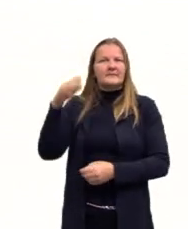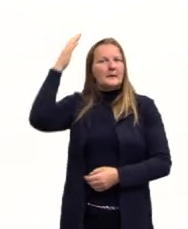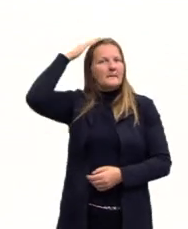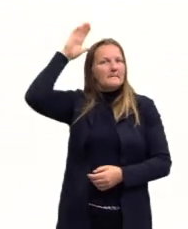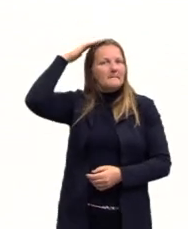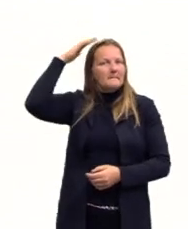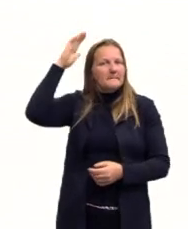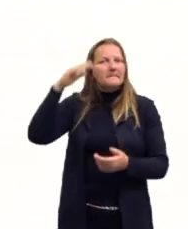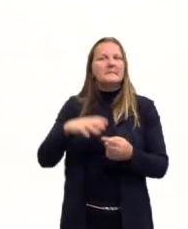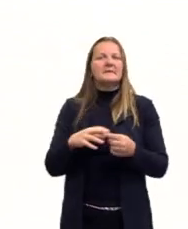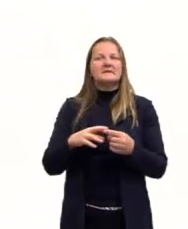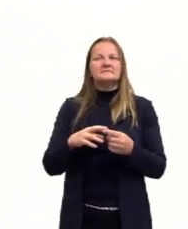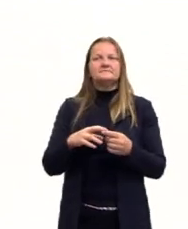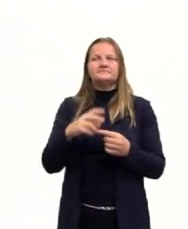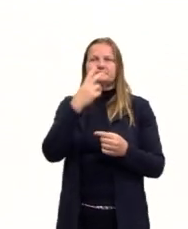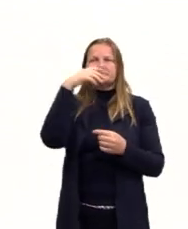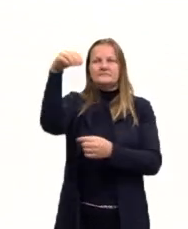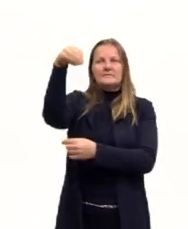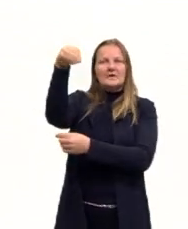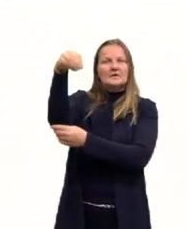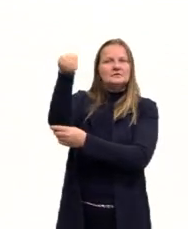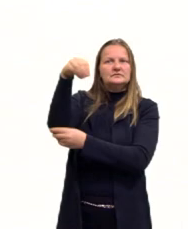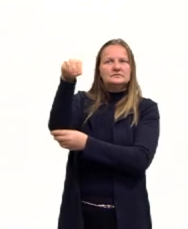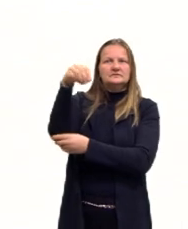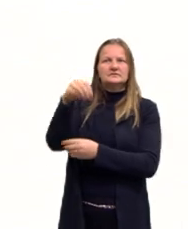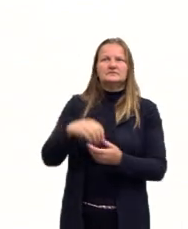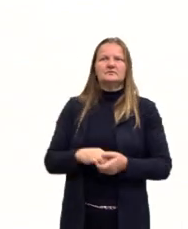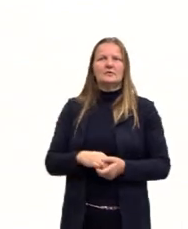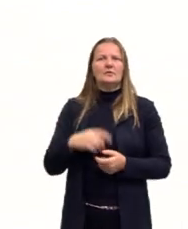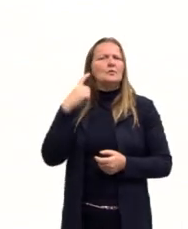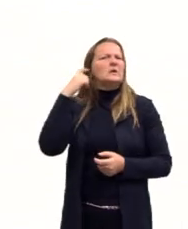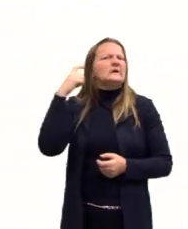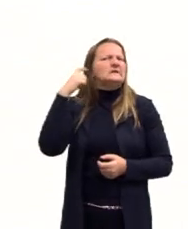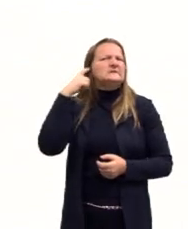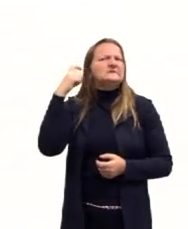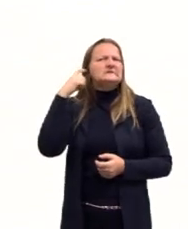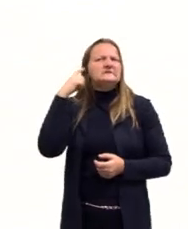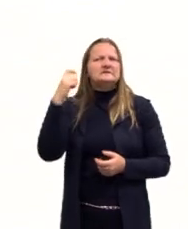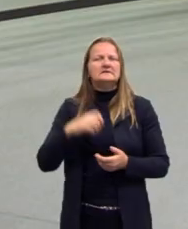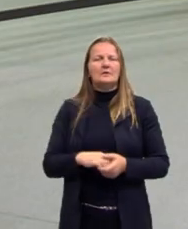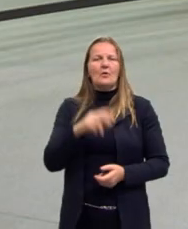o semáforo é o sino é o padre ou é uma sirene